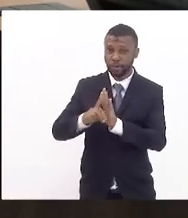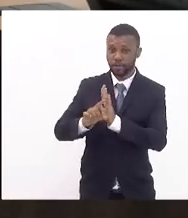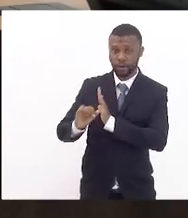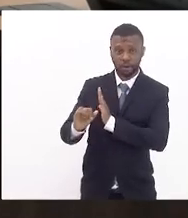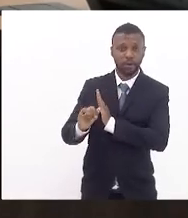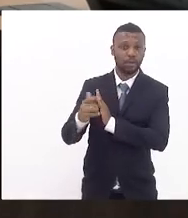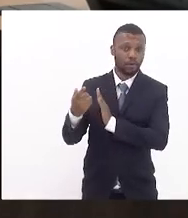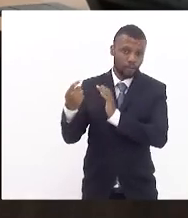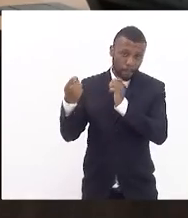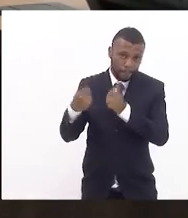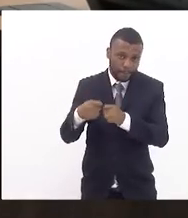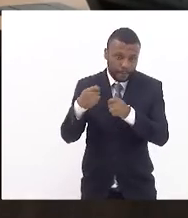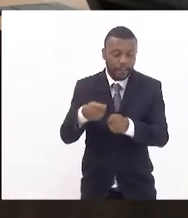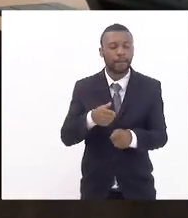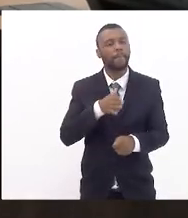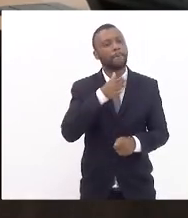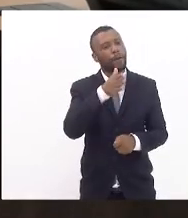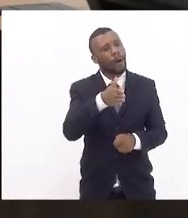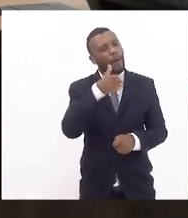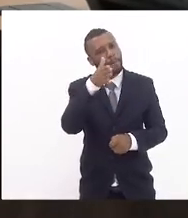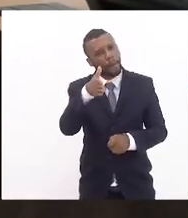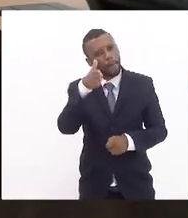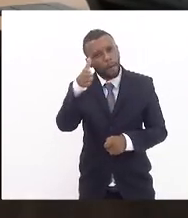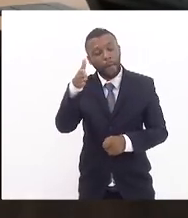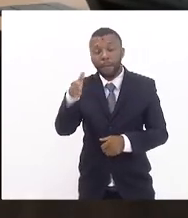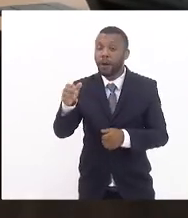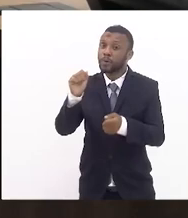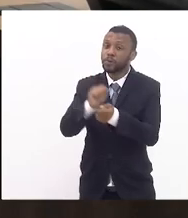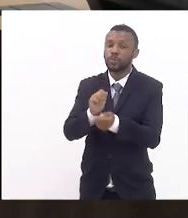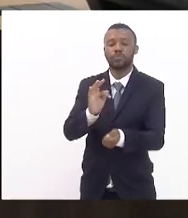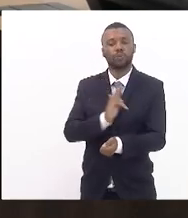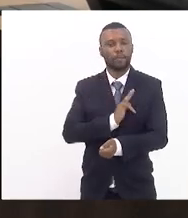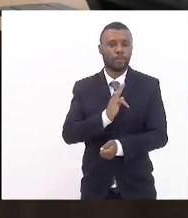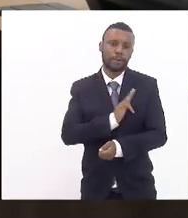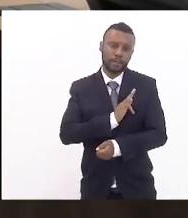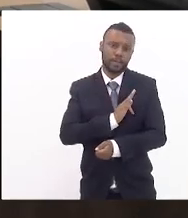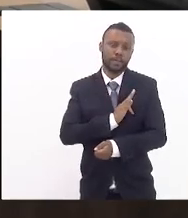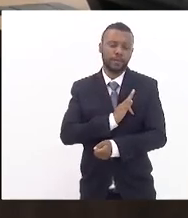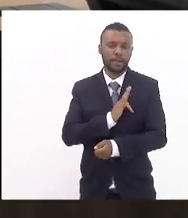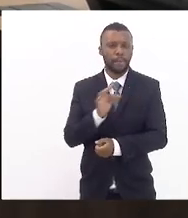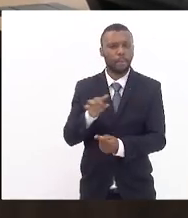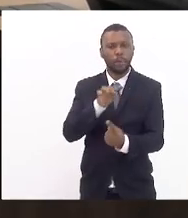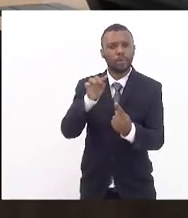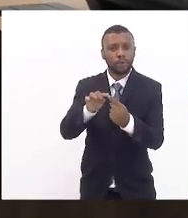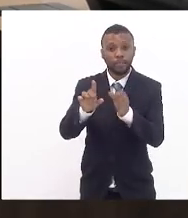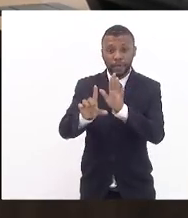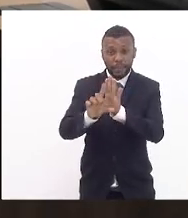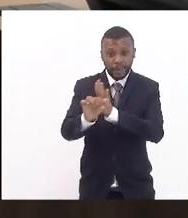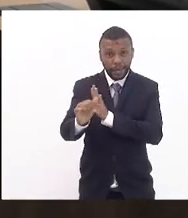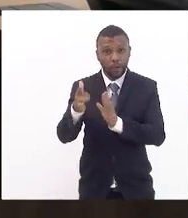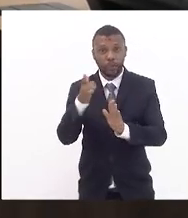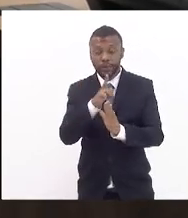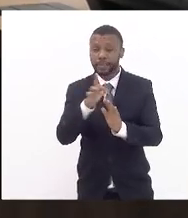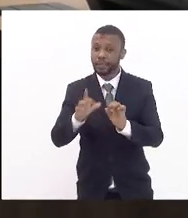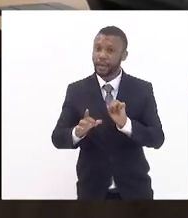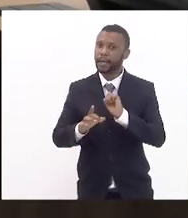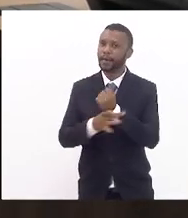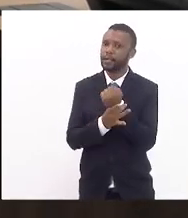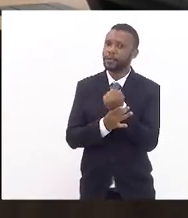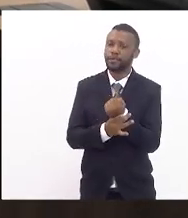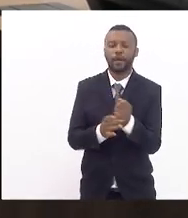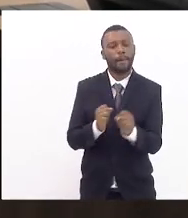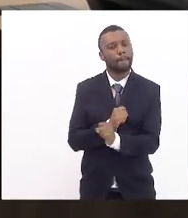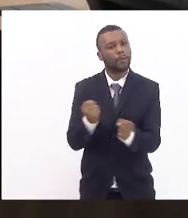ter que percorrer todas as lights com polícia para poder que essa lei seja colocada em prática? Isso é inadmissível.